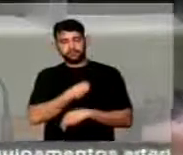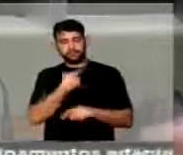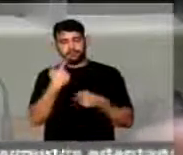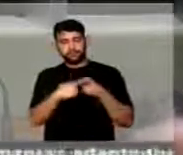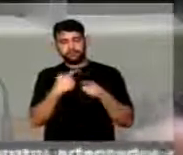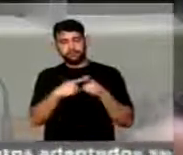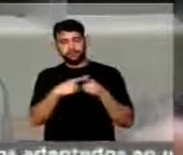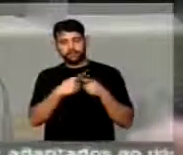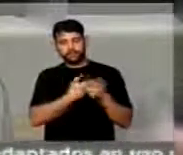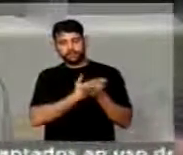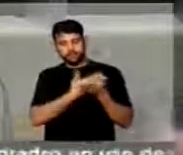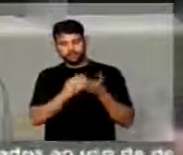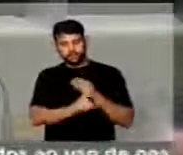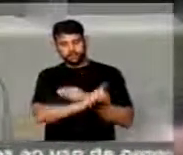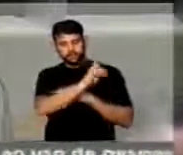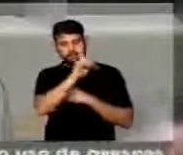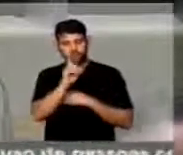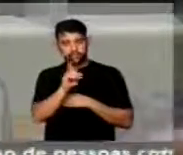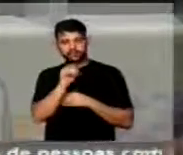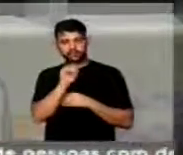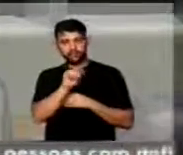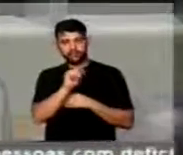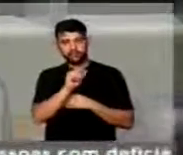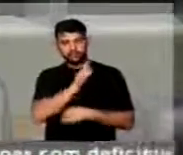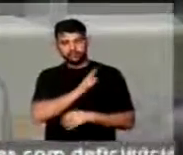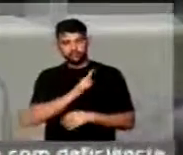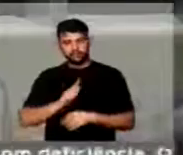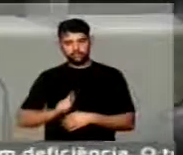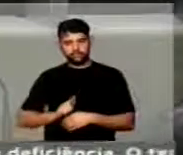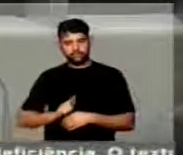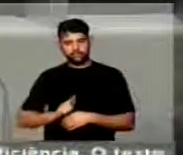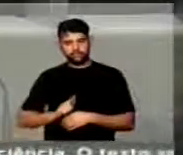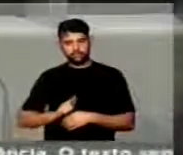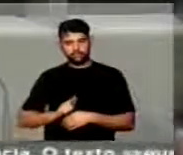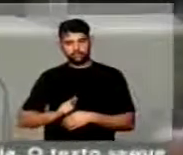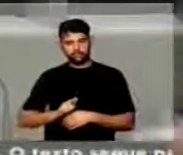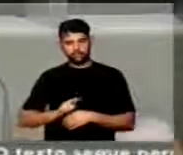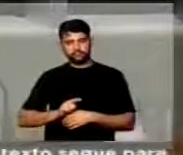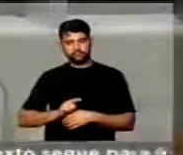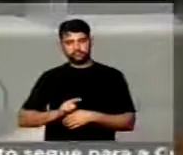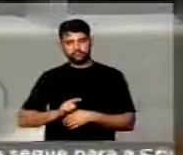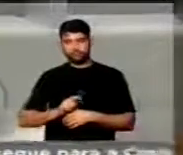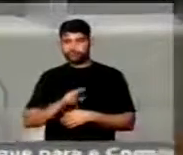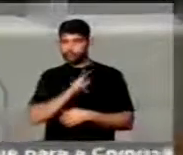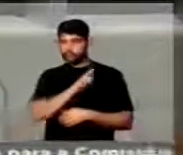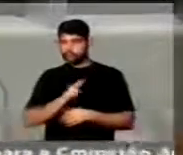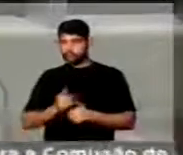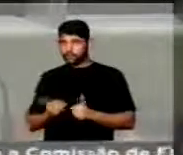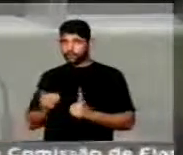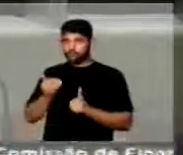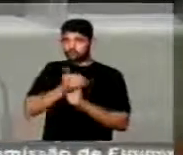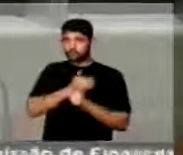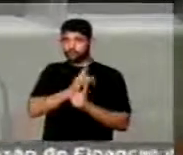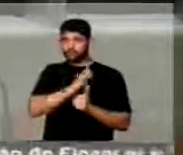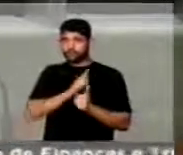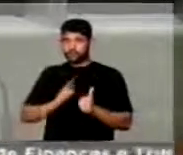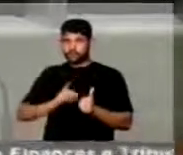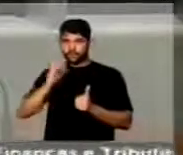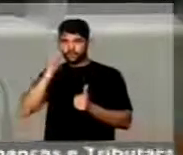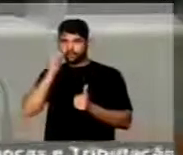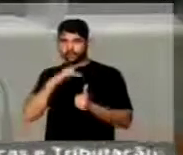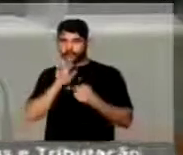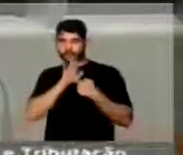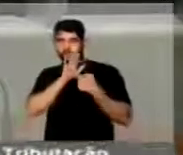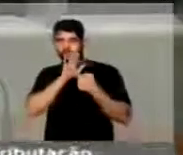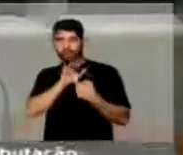porque ele se dá num dia em que o governo, chamado interino, dá à luz